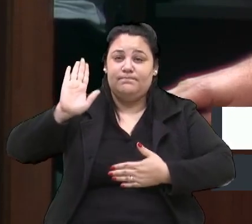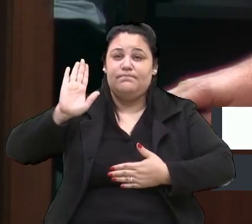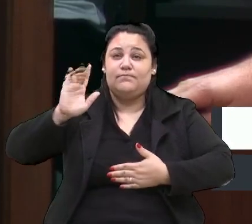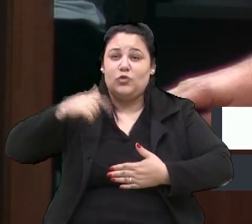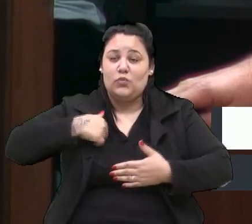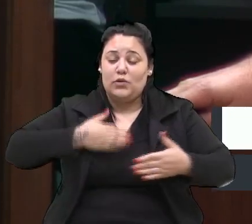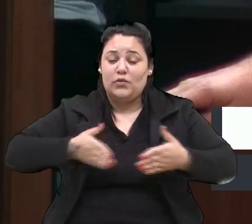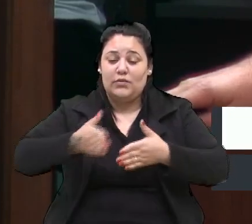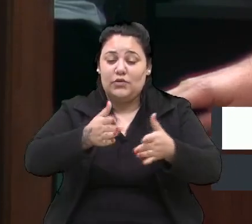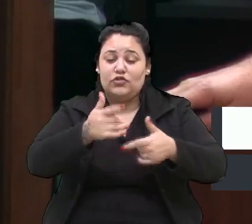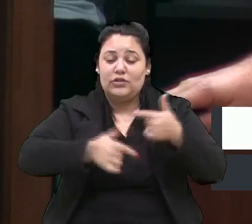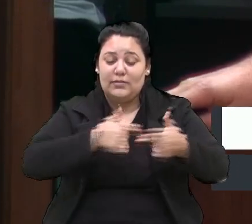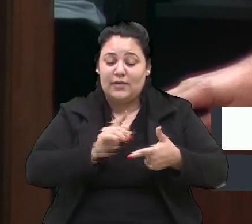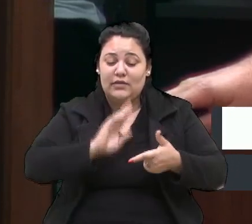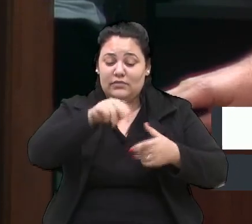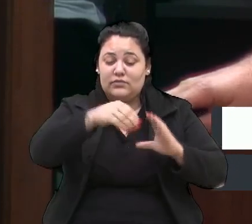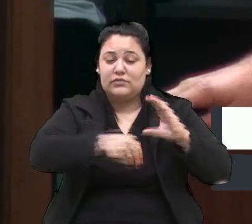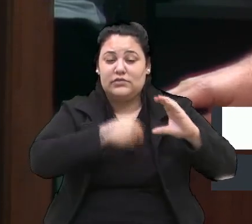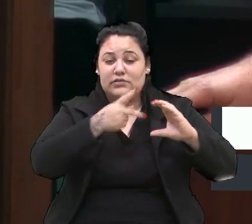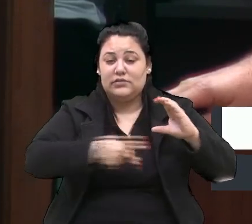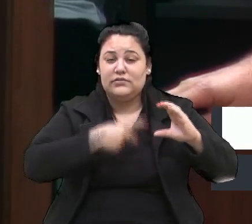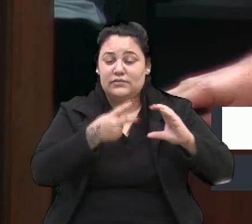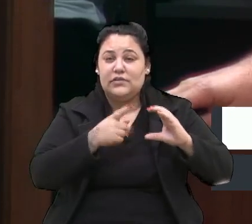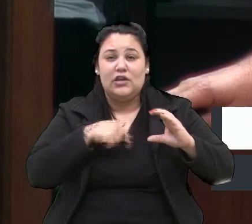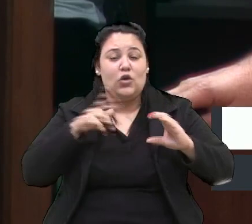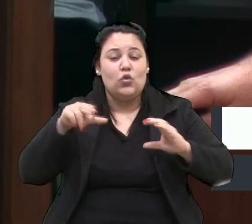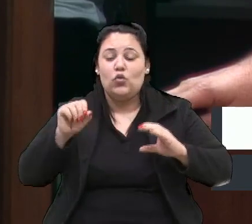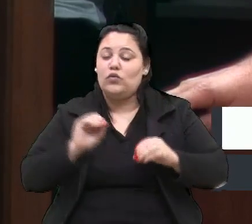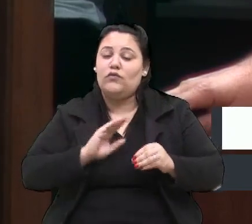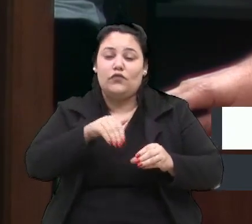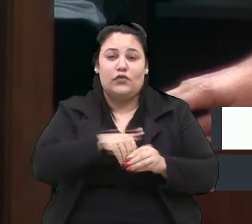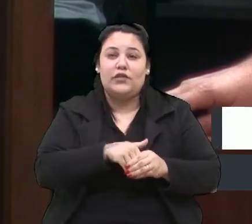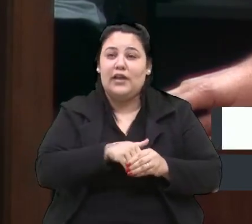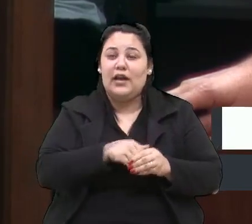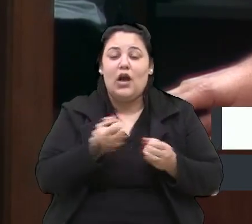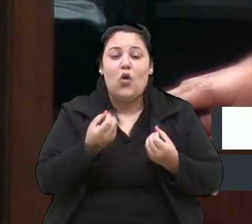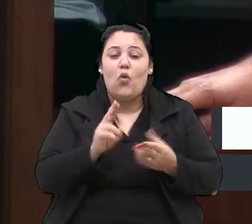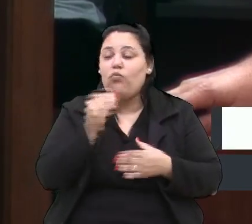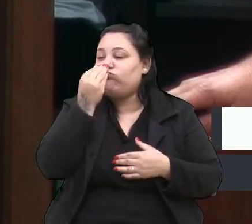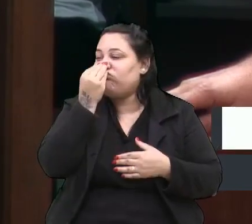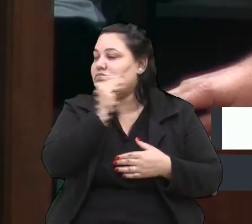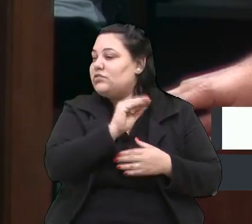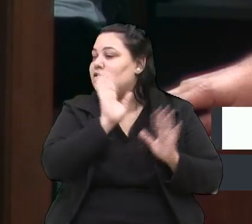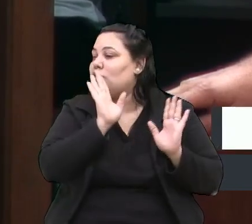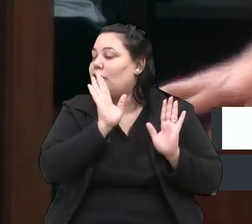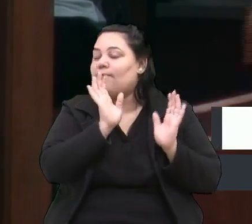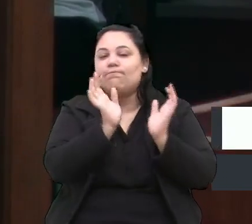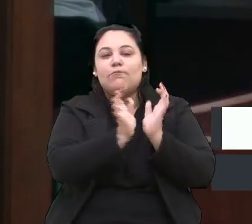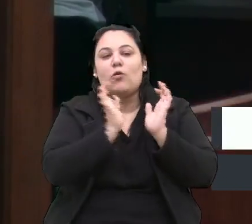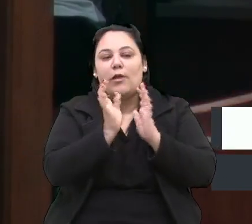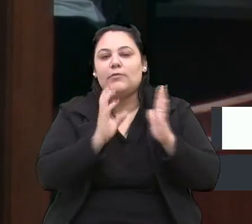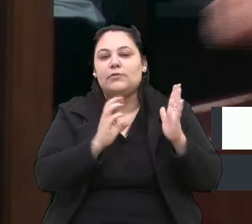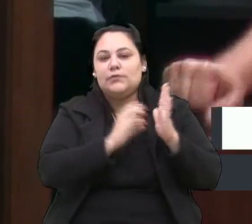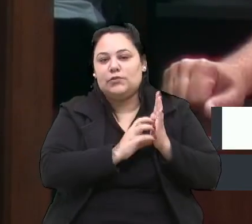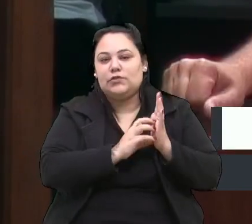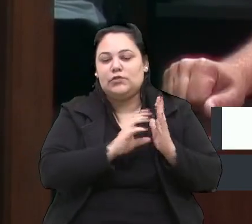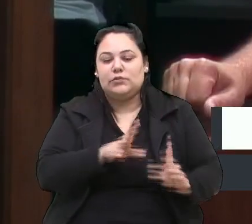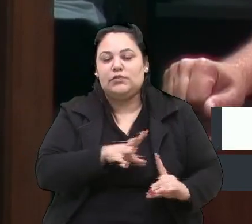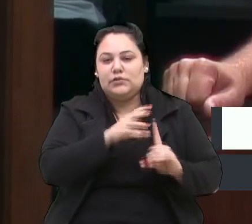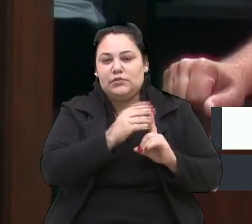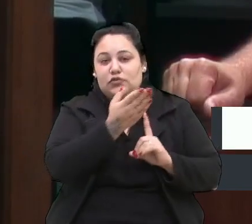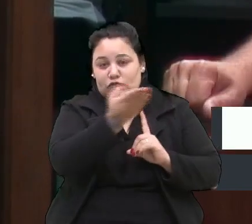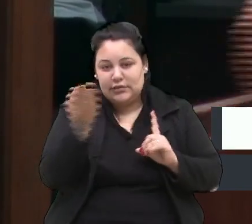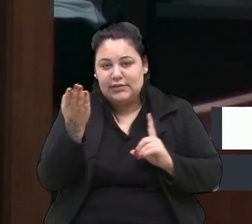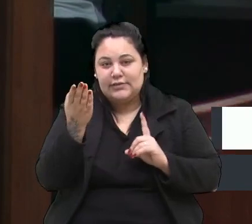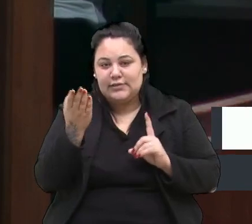casa, nunca vou votar ou vou dar as costas aos colegas servidores e principalmente à vossa